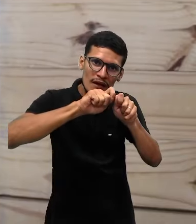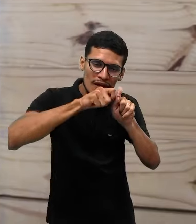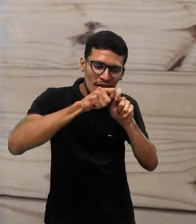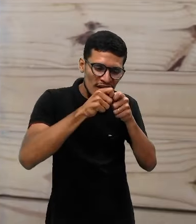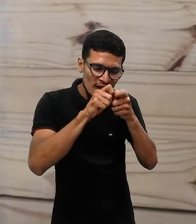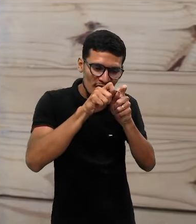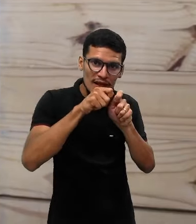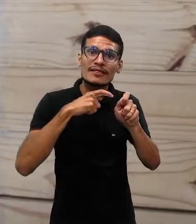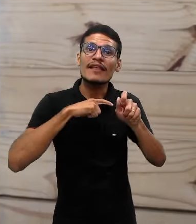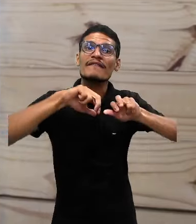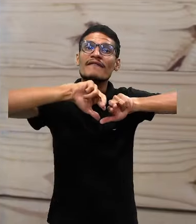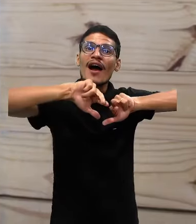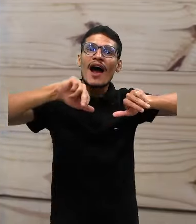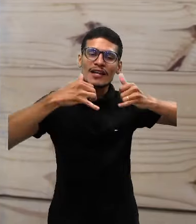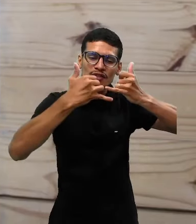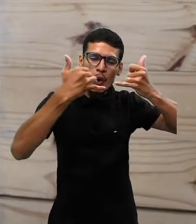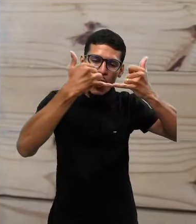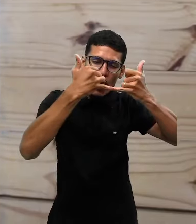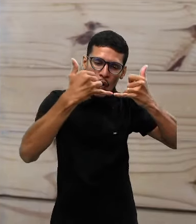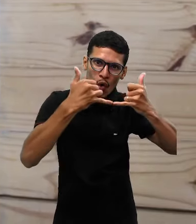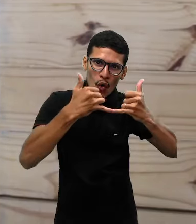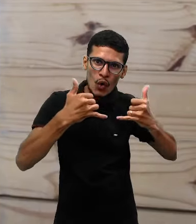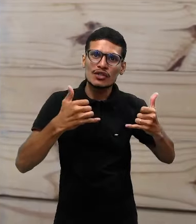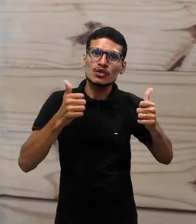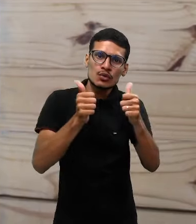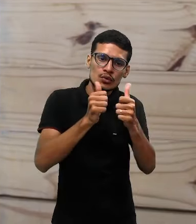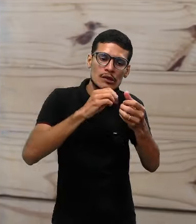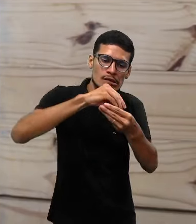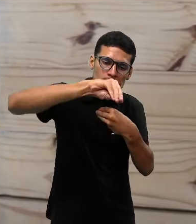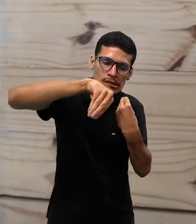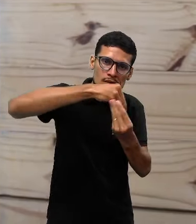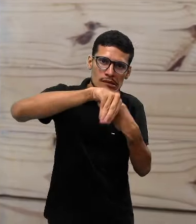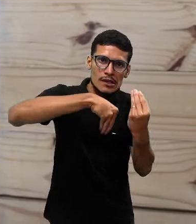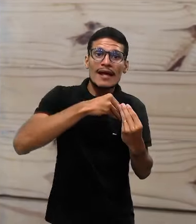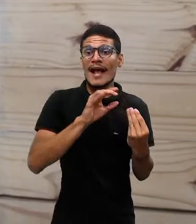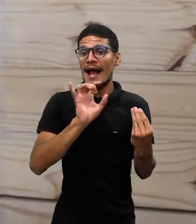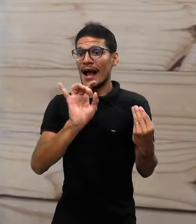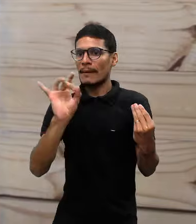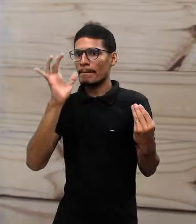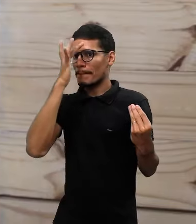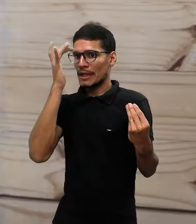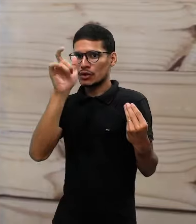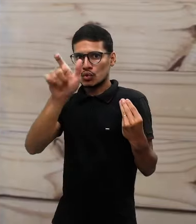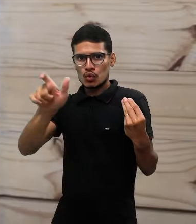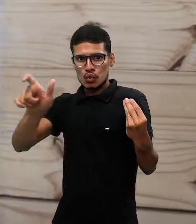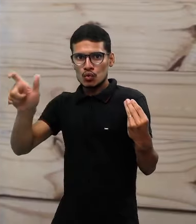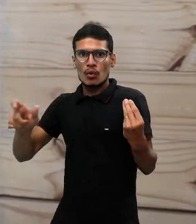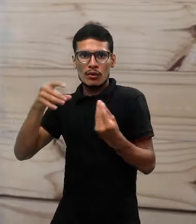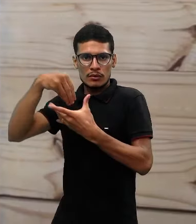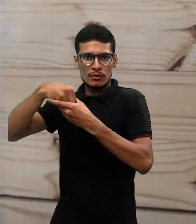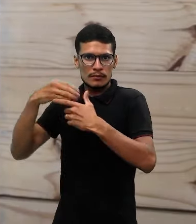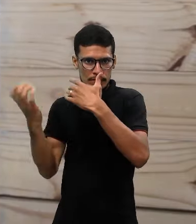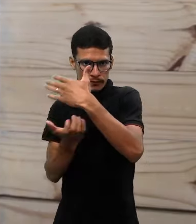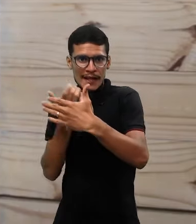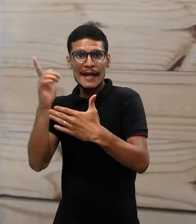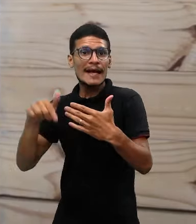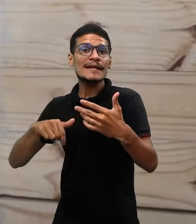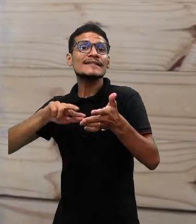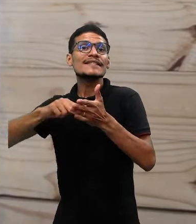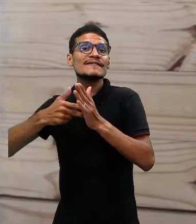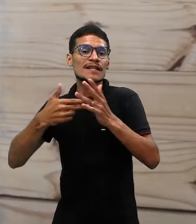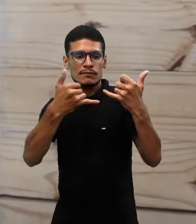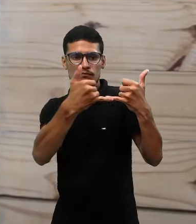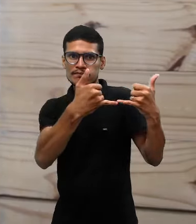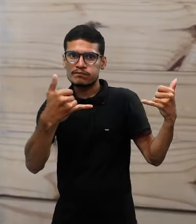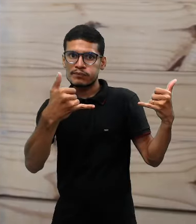cordas. Então, cada pessoa na empresa é uma corda. E quando a gente consegue unir essas pessoas, elas se transformam em um